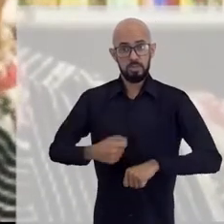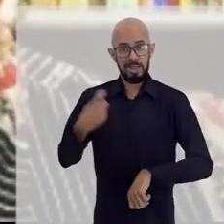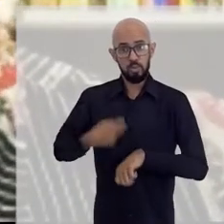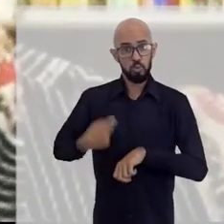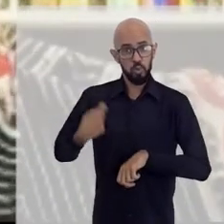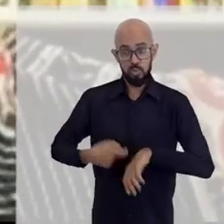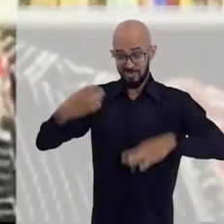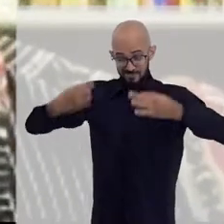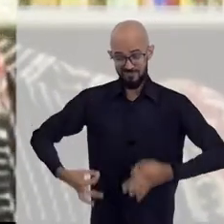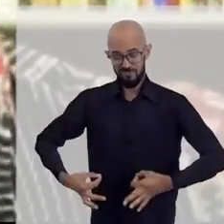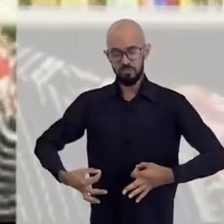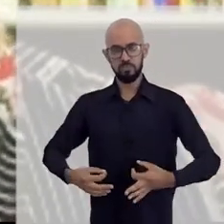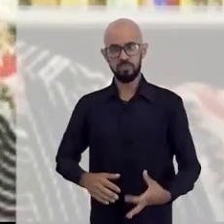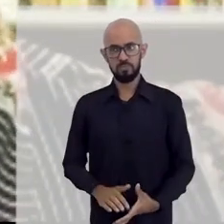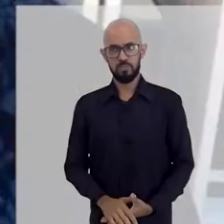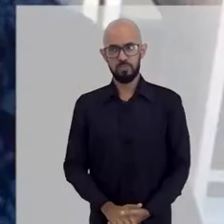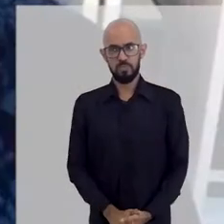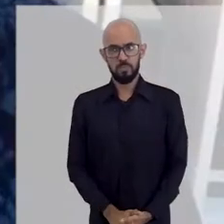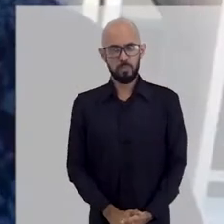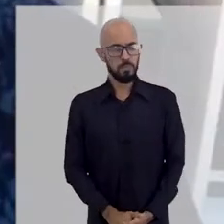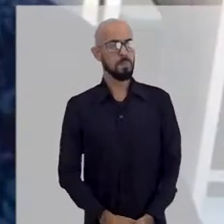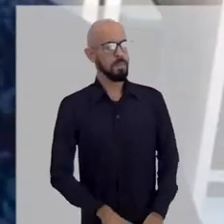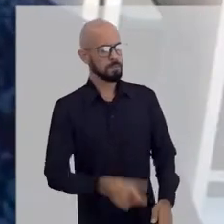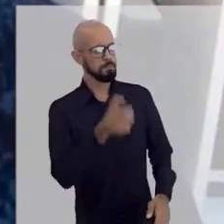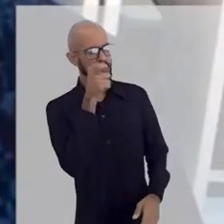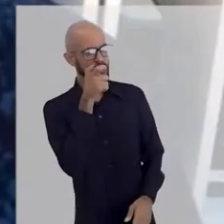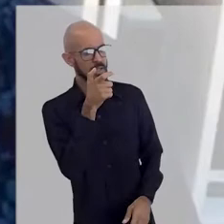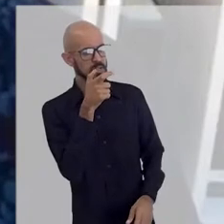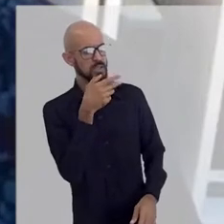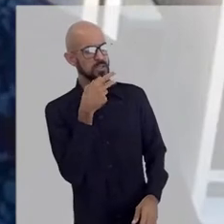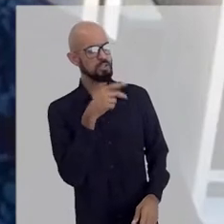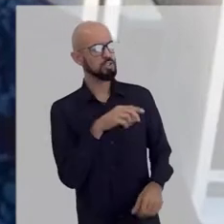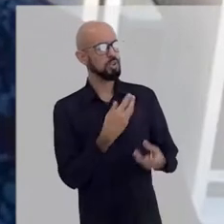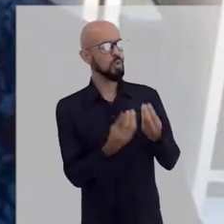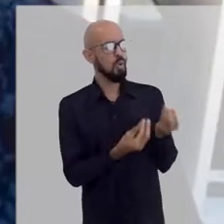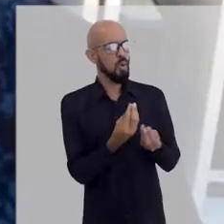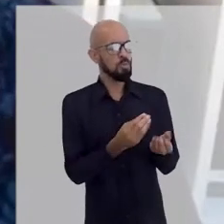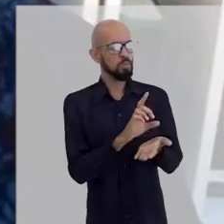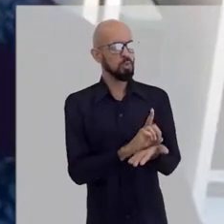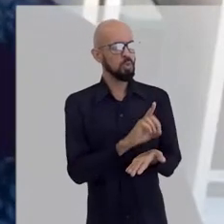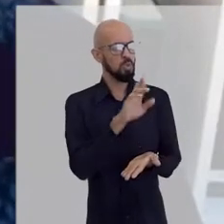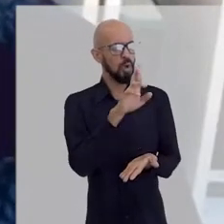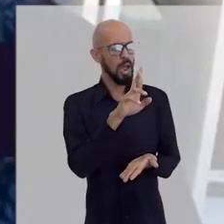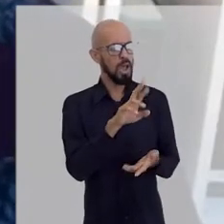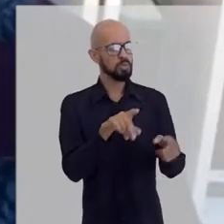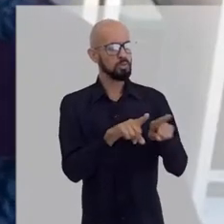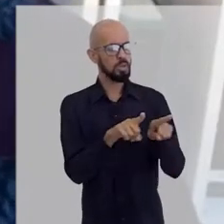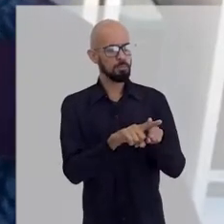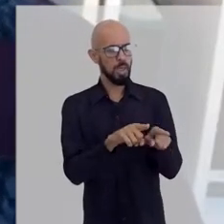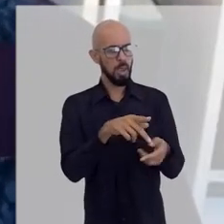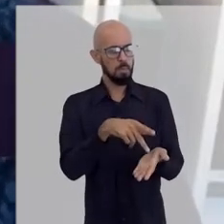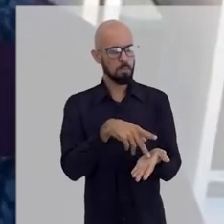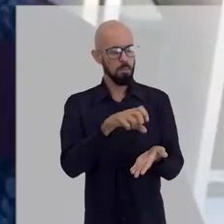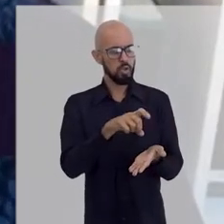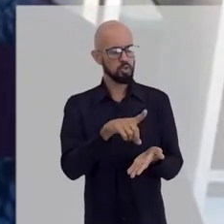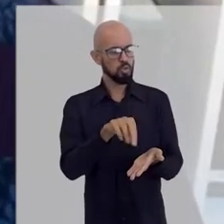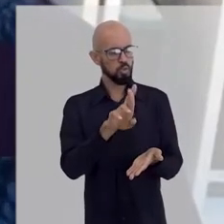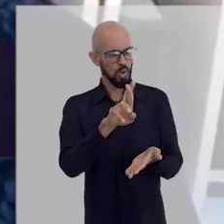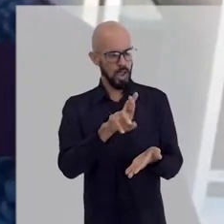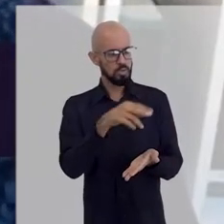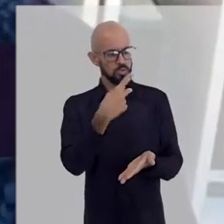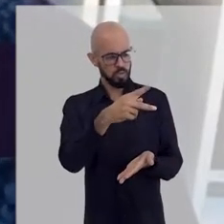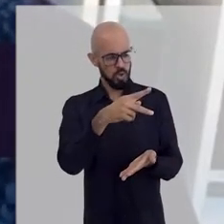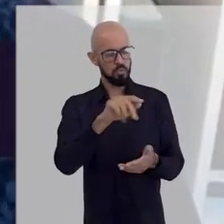dura e ser firme, né? Agora é interessante, tanto o seu doutorado como o pós-doutorado foram feitos em universidades de